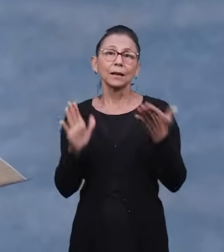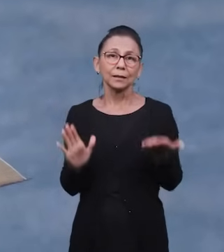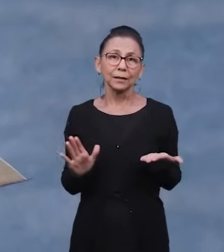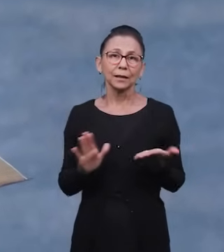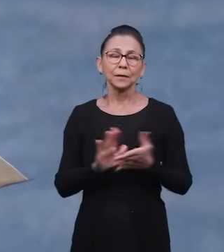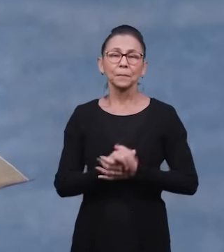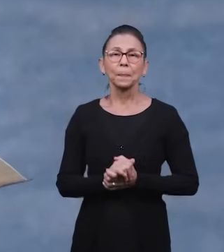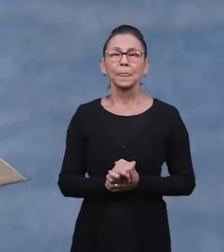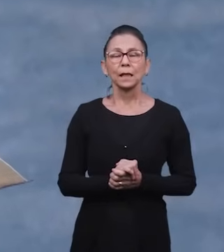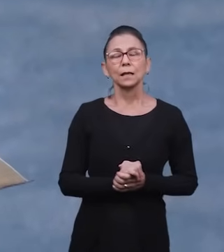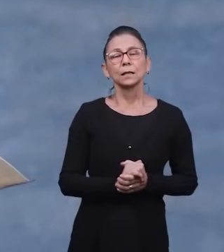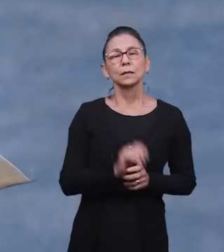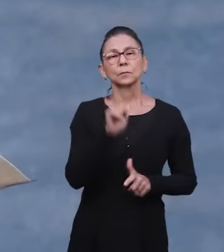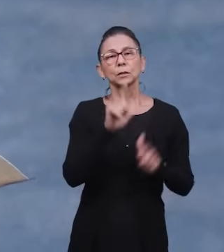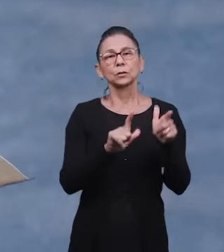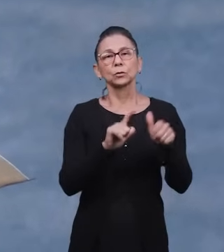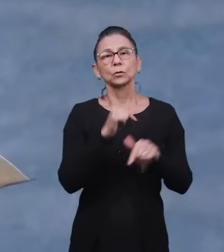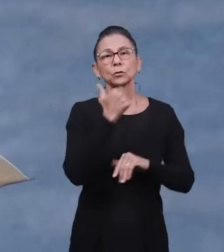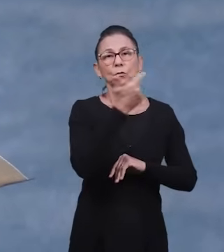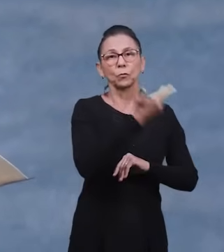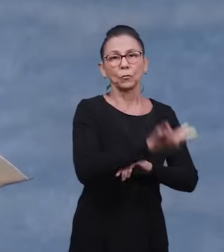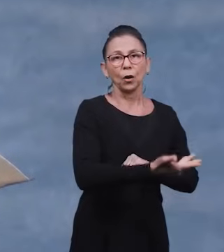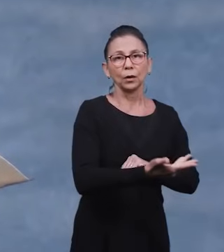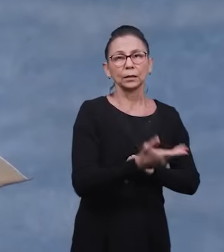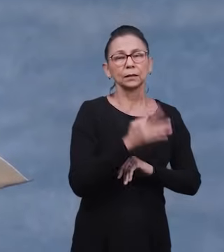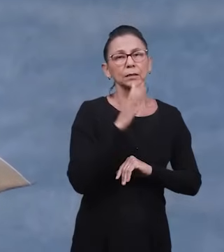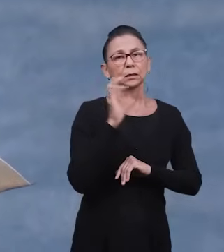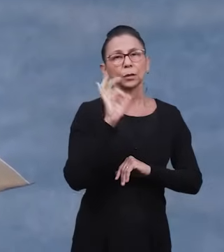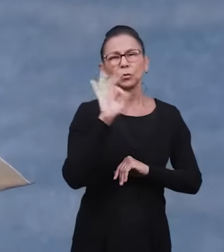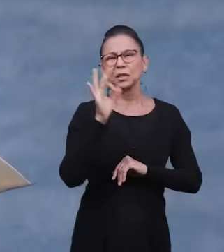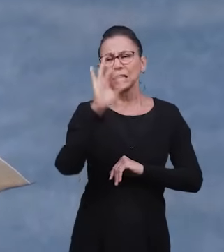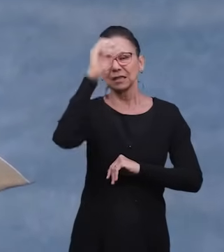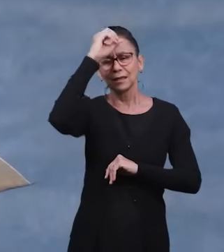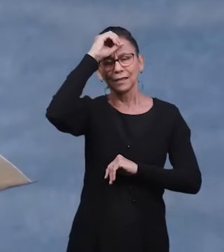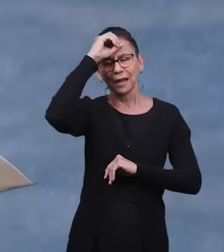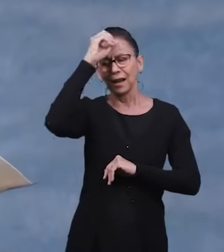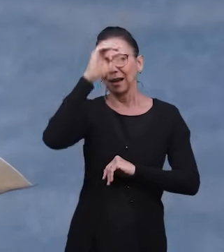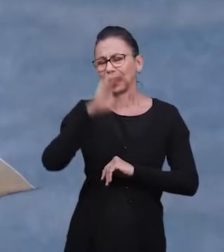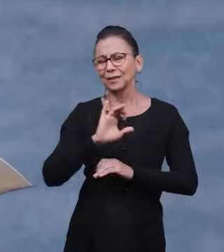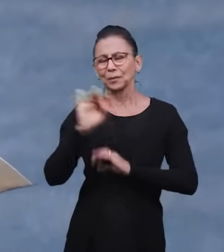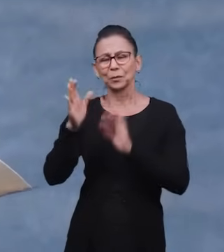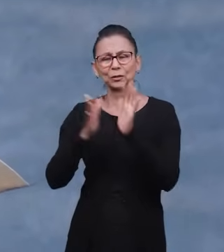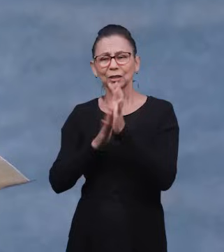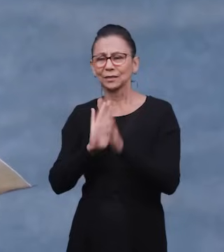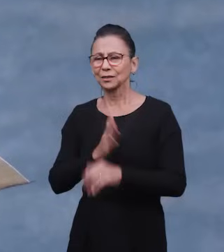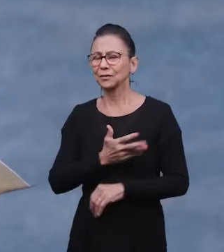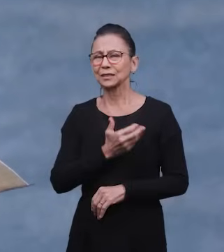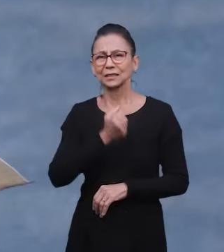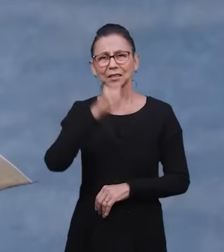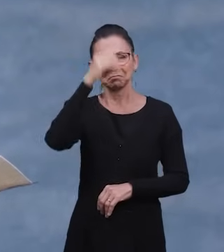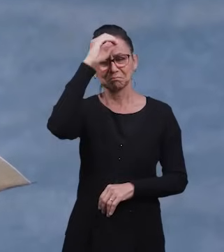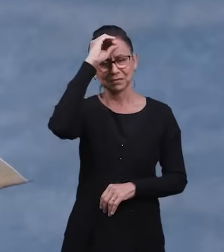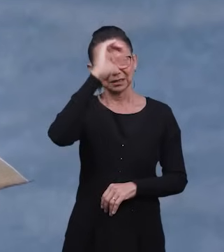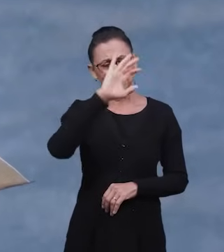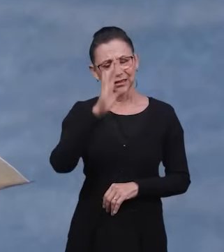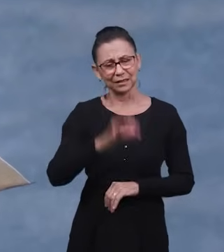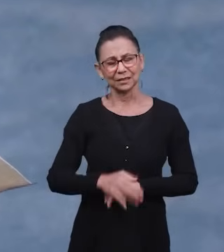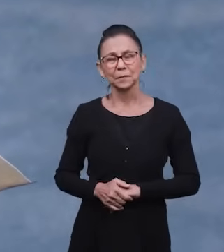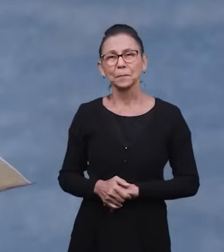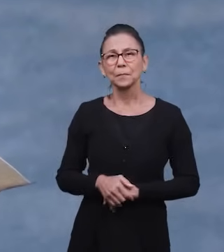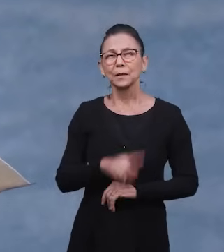não. O ímpio, ele está vivendo o tempo da ignorância. Ele não sabe nada, ele não tem noção nenhuma. Às vezes você